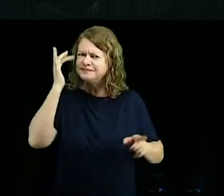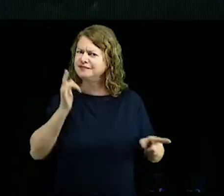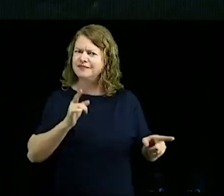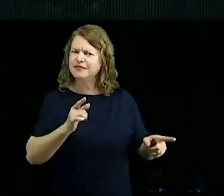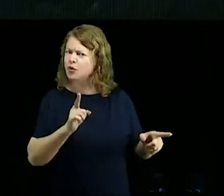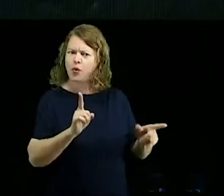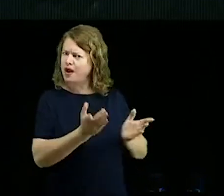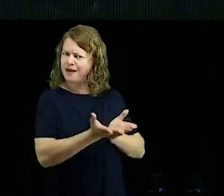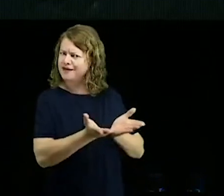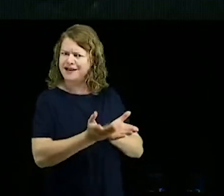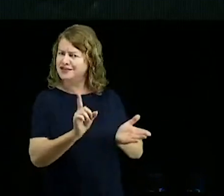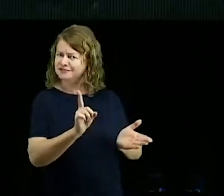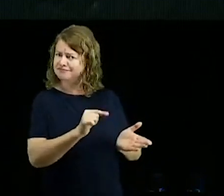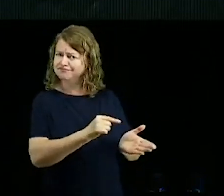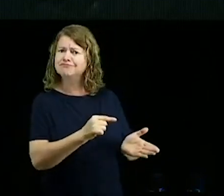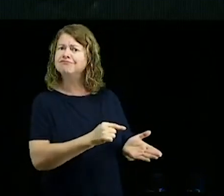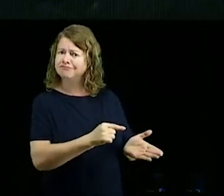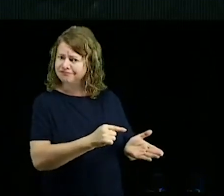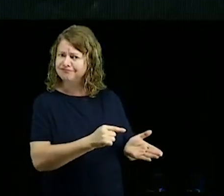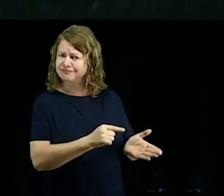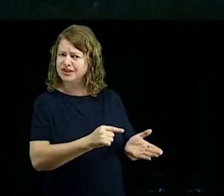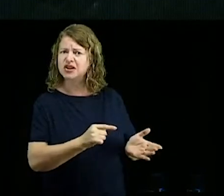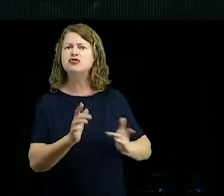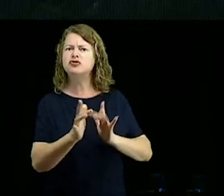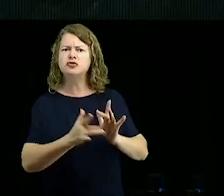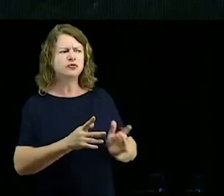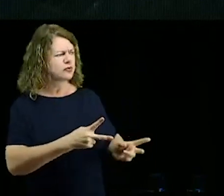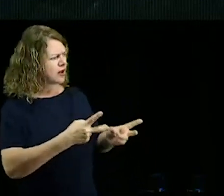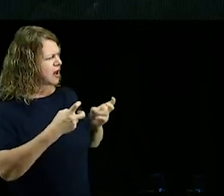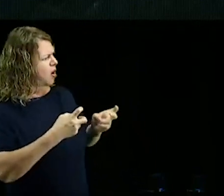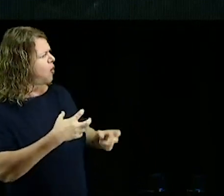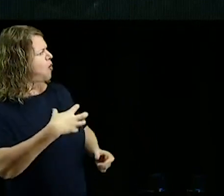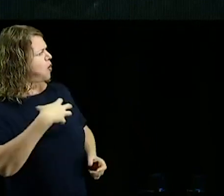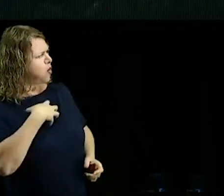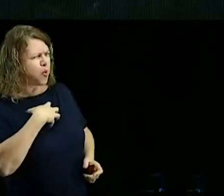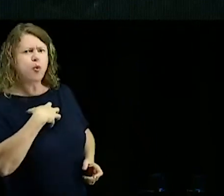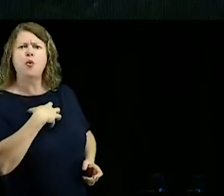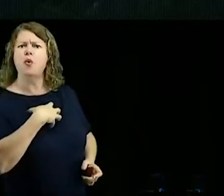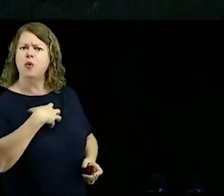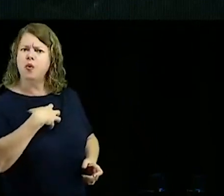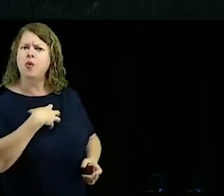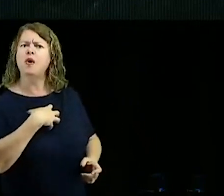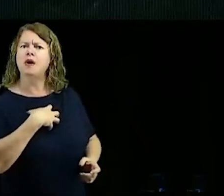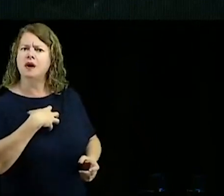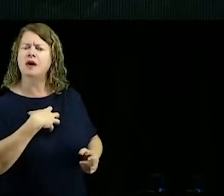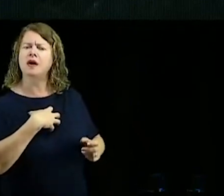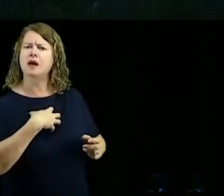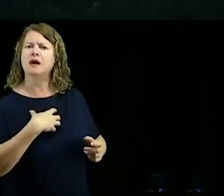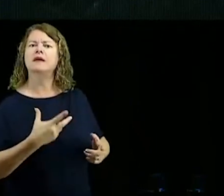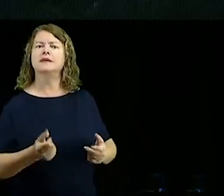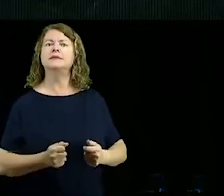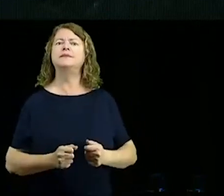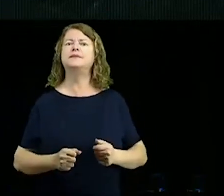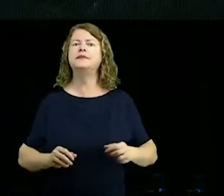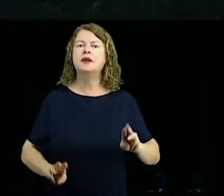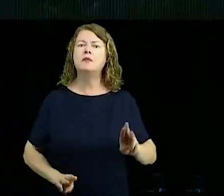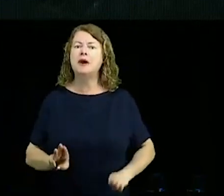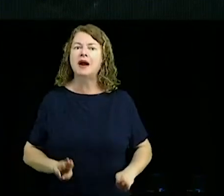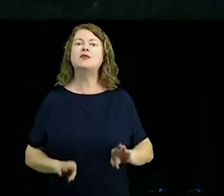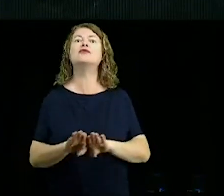disso? Jesus, ele vai dizer para um centurião, em Marcos 5, em Mateus 8, é o mesmo texto, ele vai dizer o